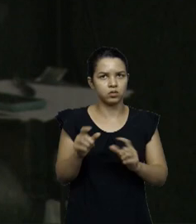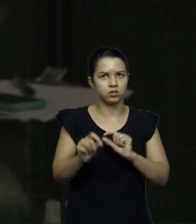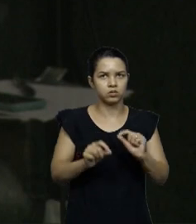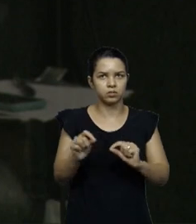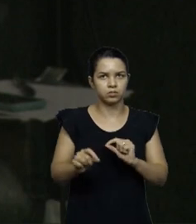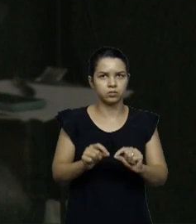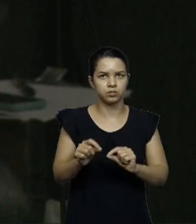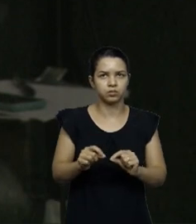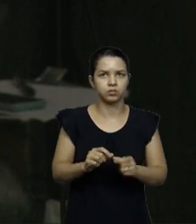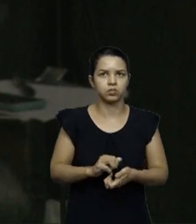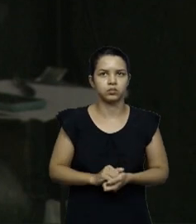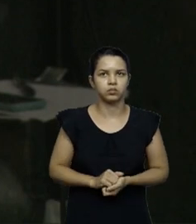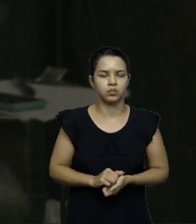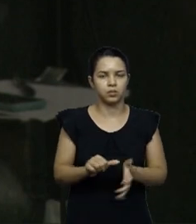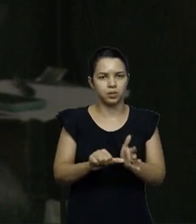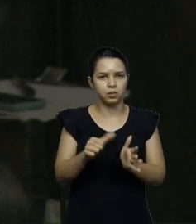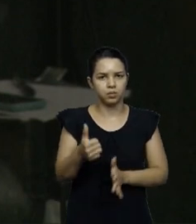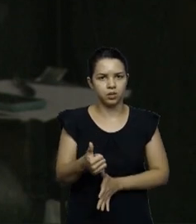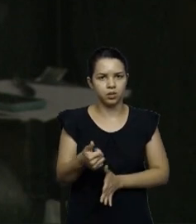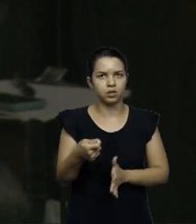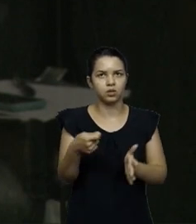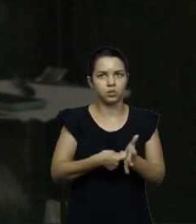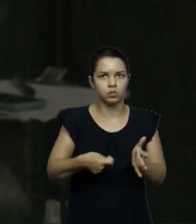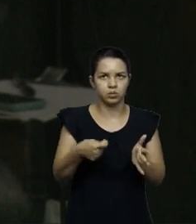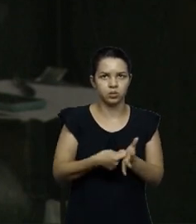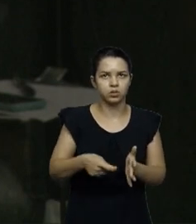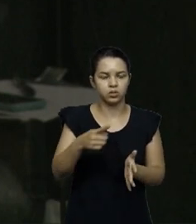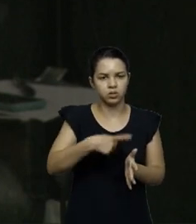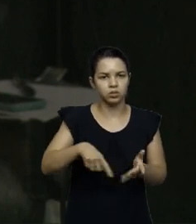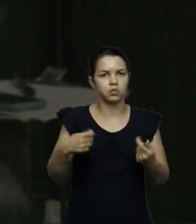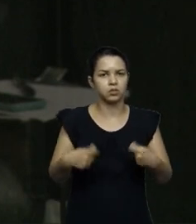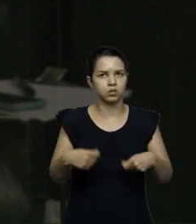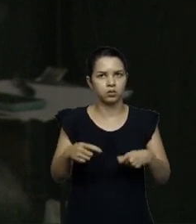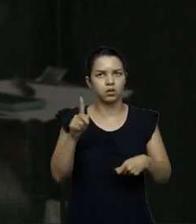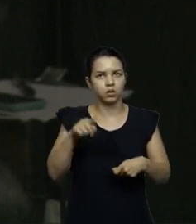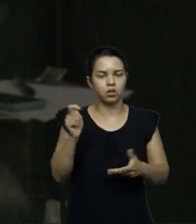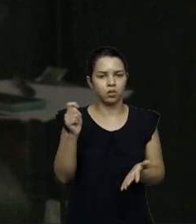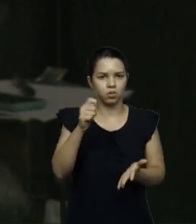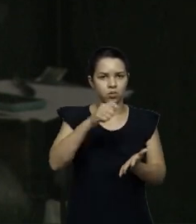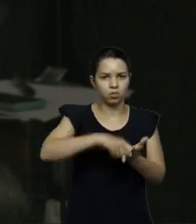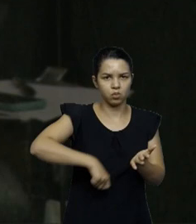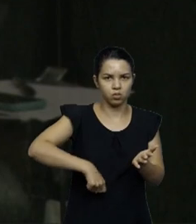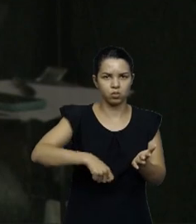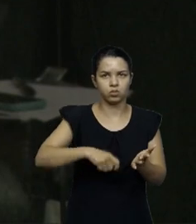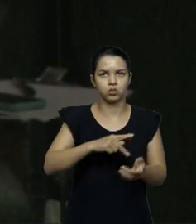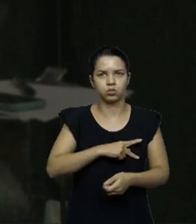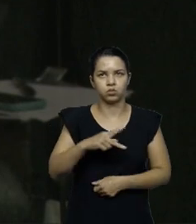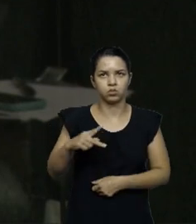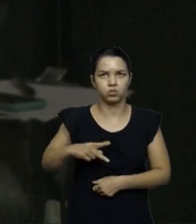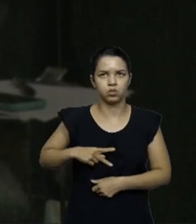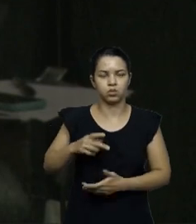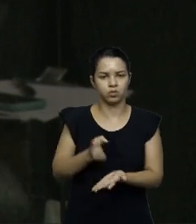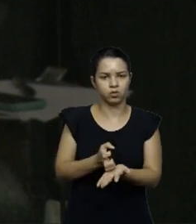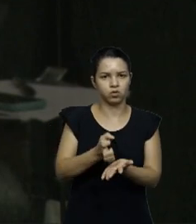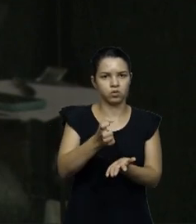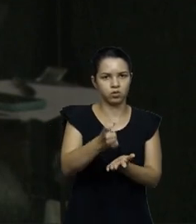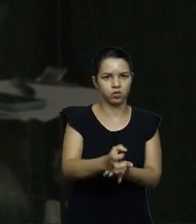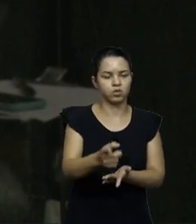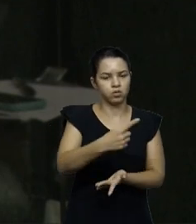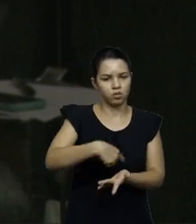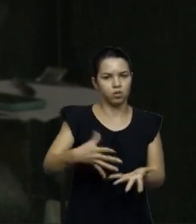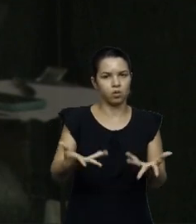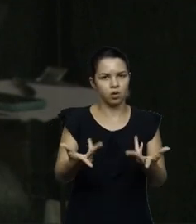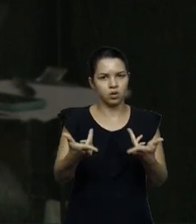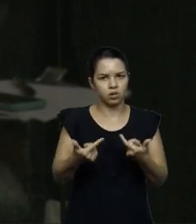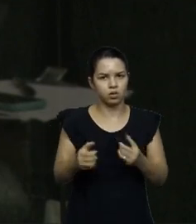a primeira luta que nós temos que fazer é concurso público efetivação para nós ter qualidade da